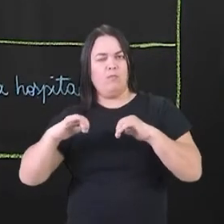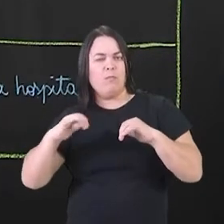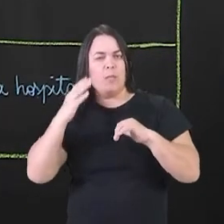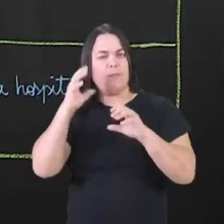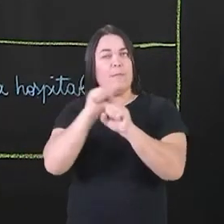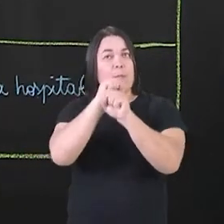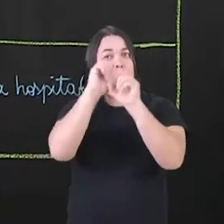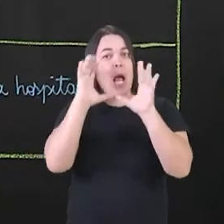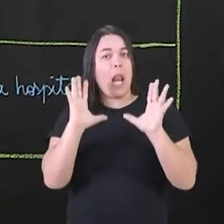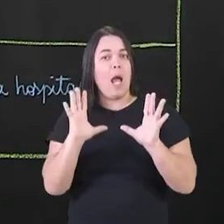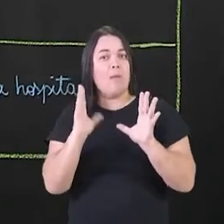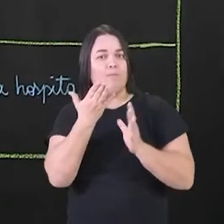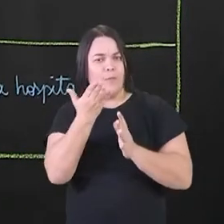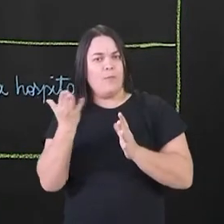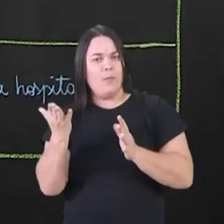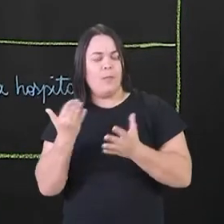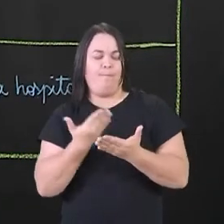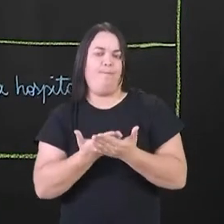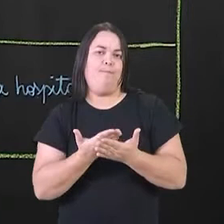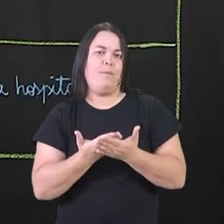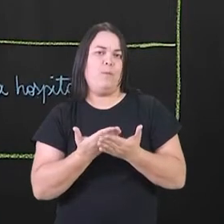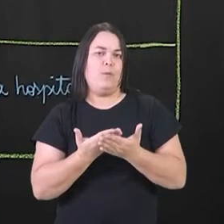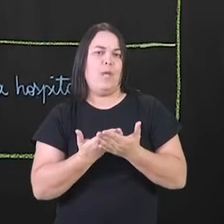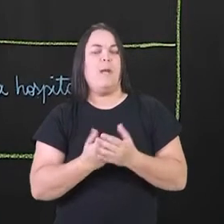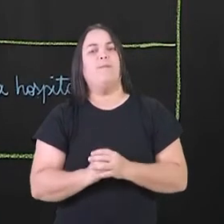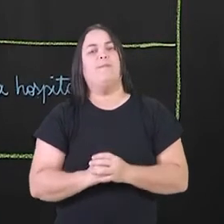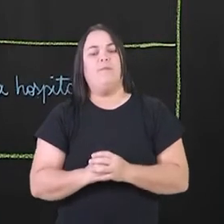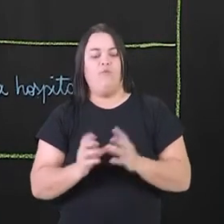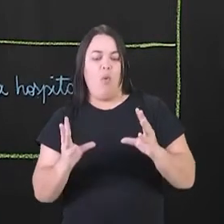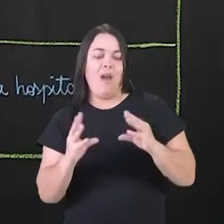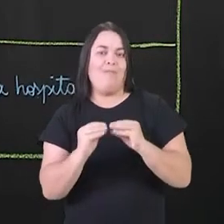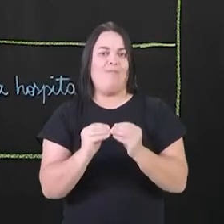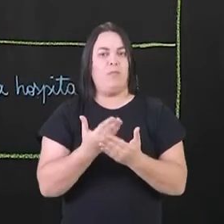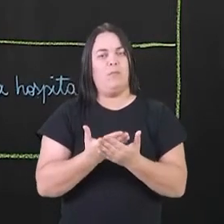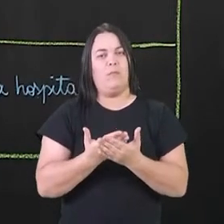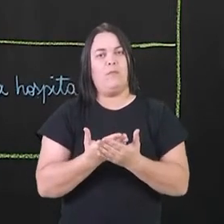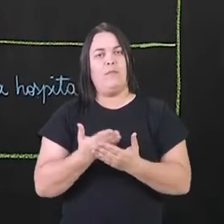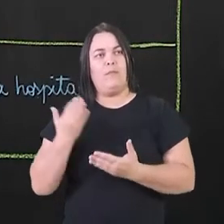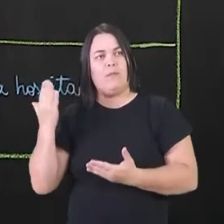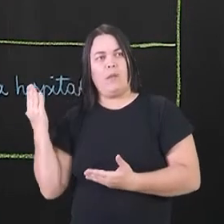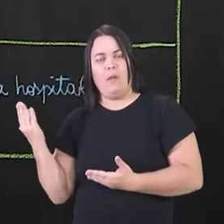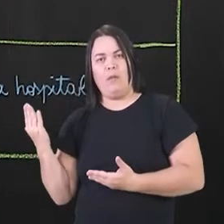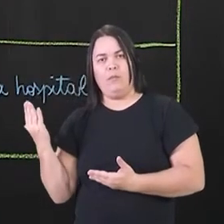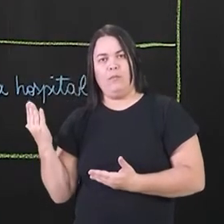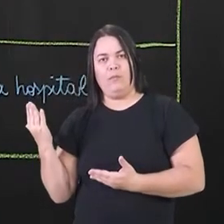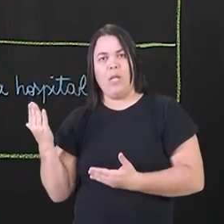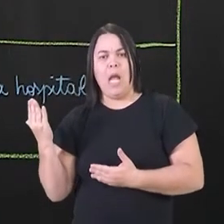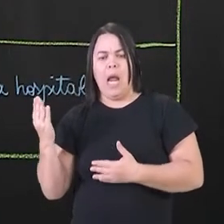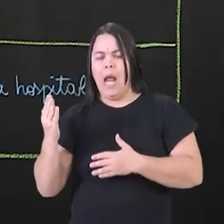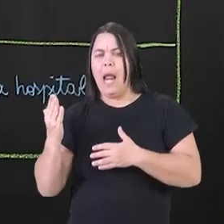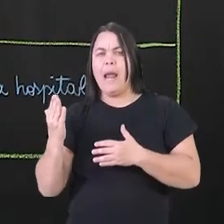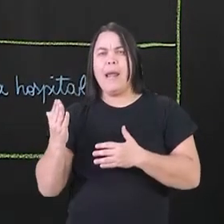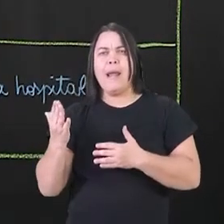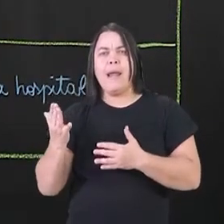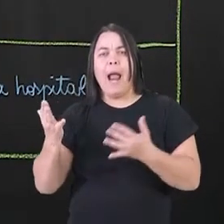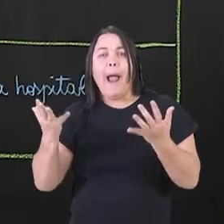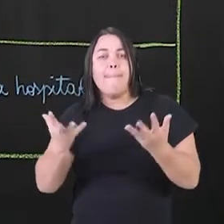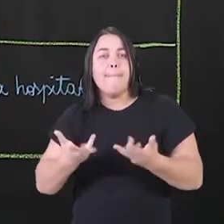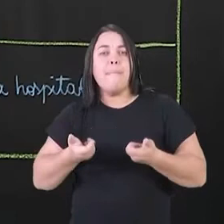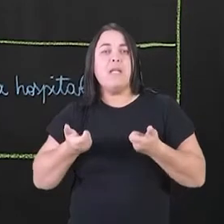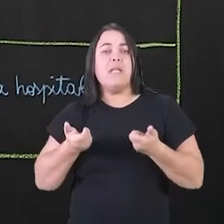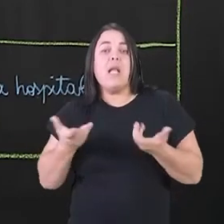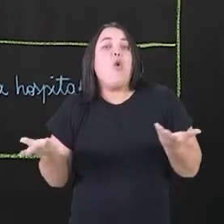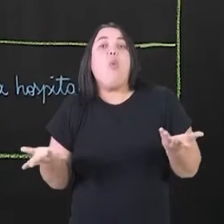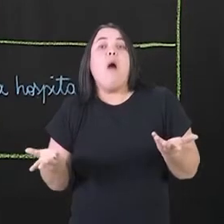fique claro aí para vocês, na hora que forem repassar os estudos, qual sentença se refere à habilidade e qual sentença